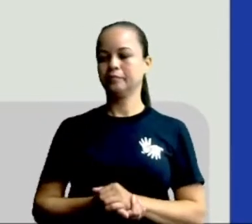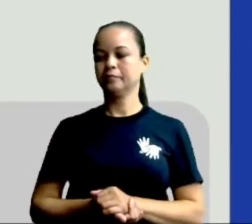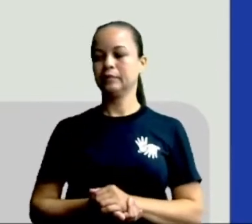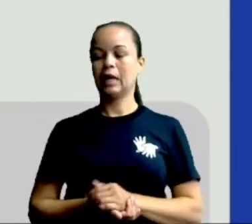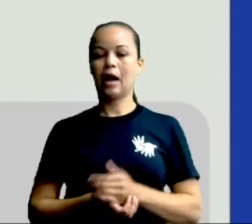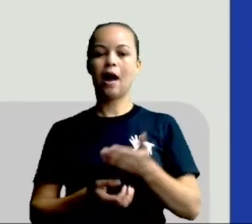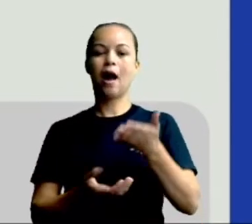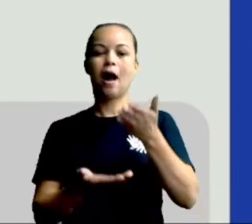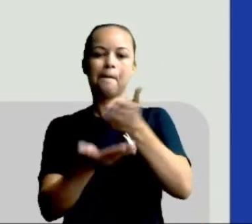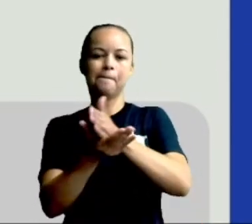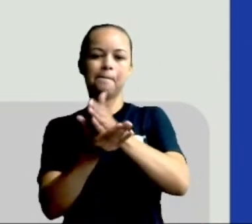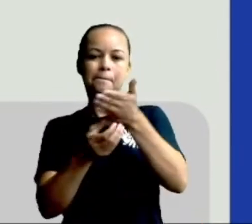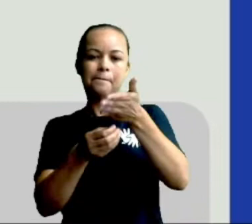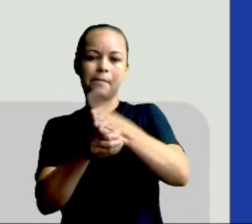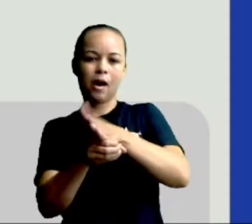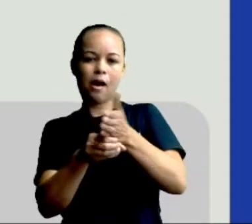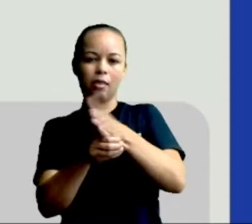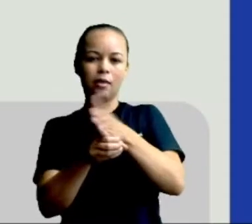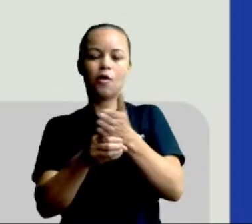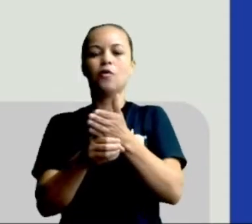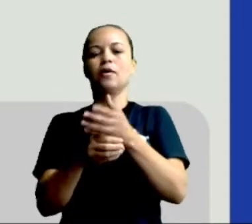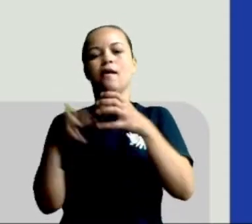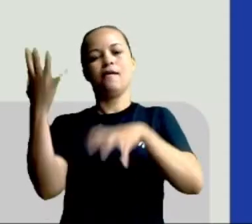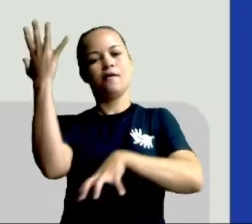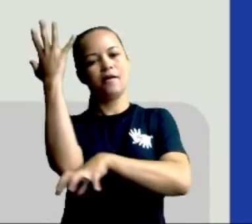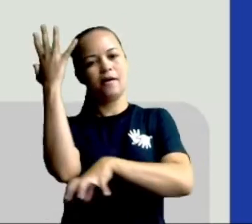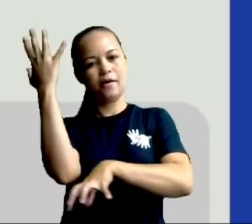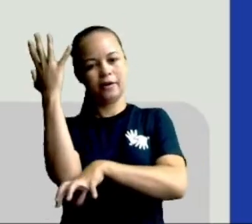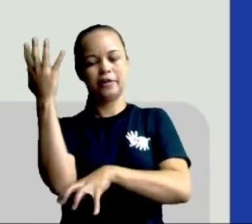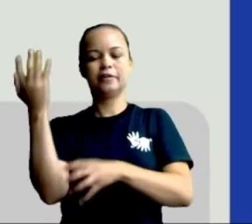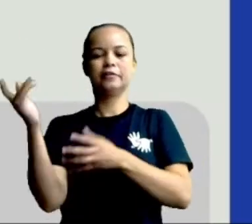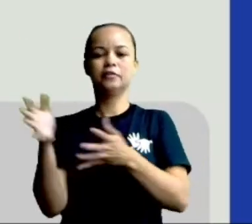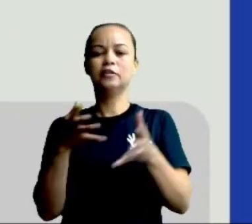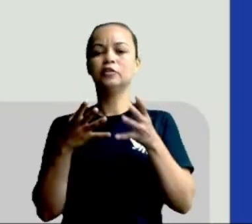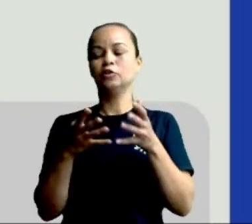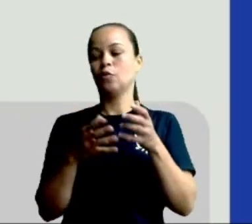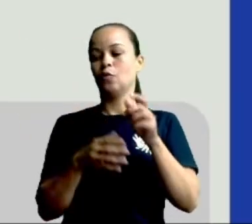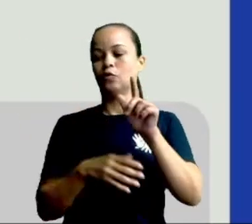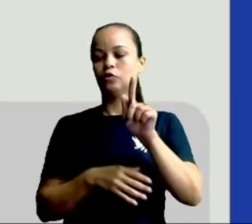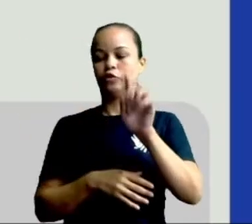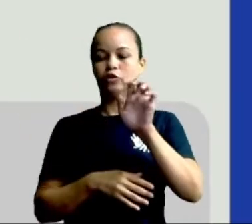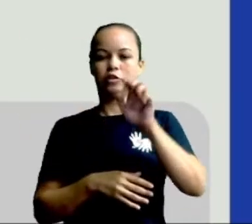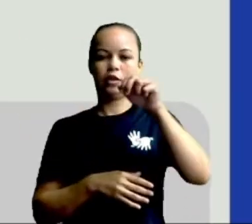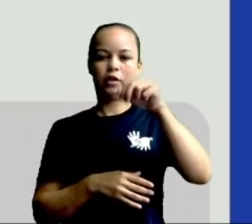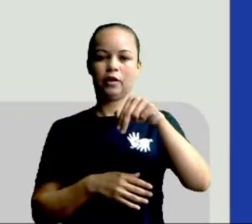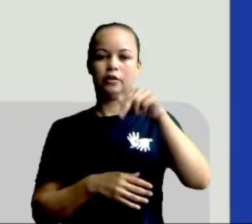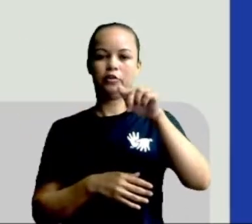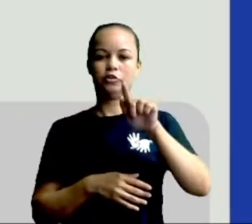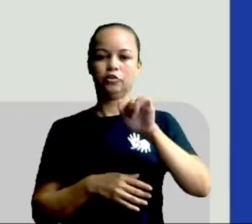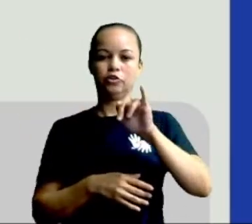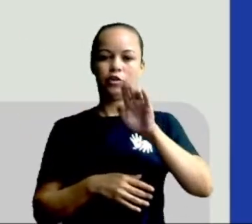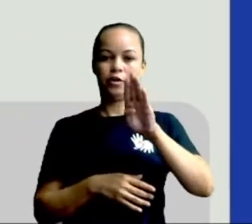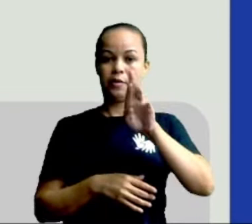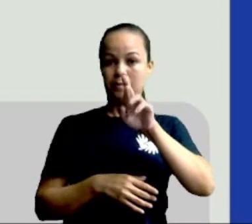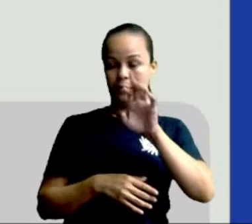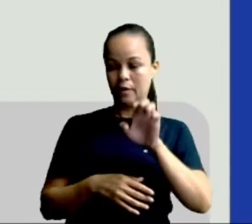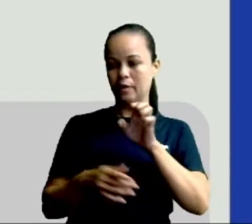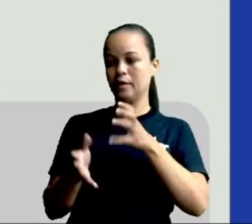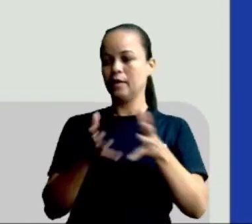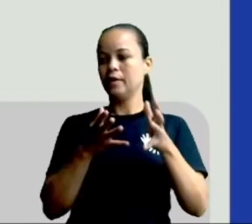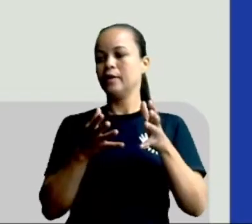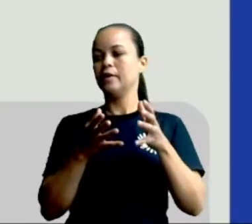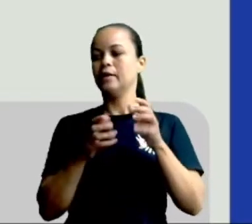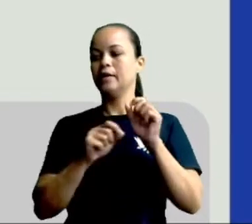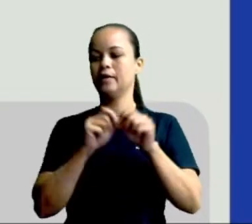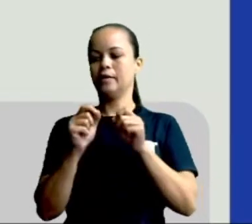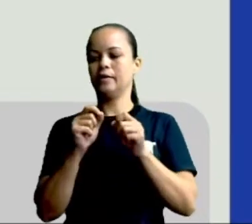uma raiz. A batata inglesa, o gengibre, por exemplo, é um caule. E a